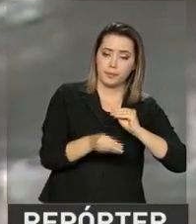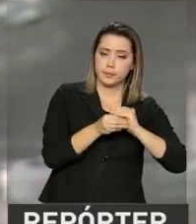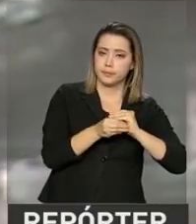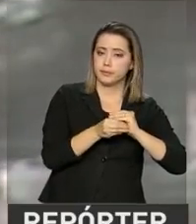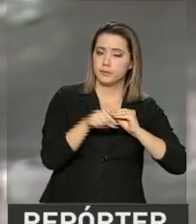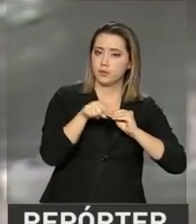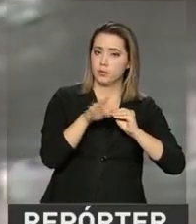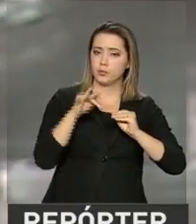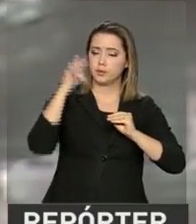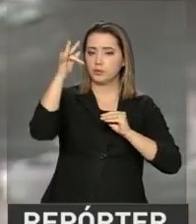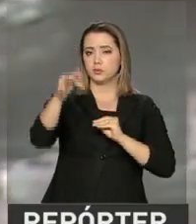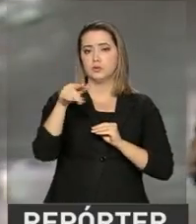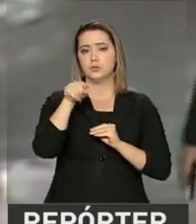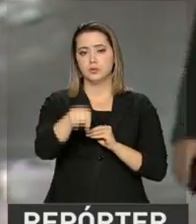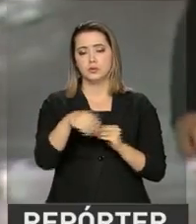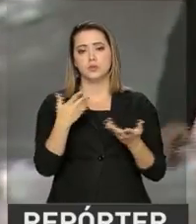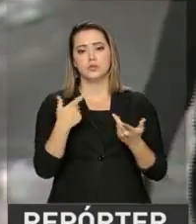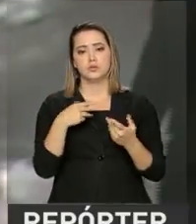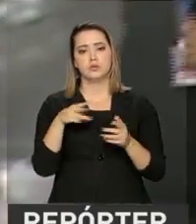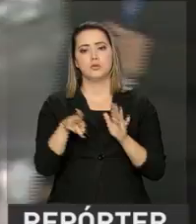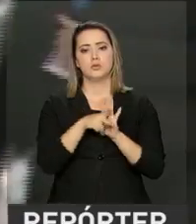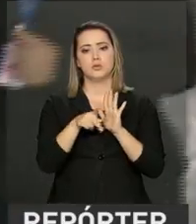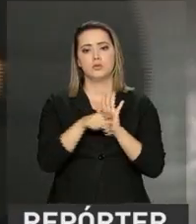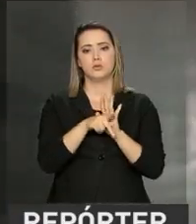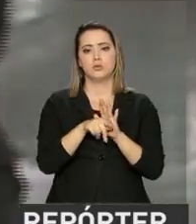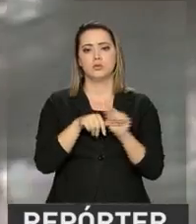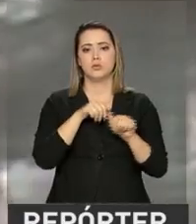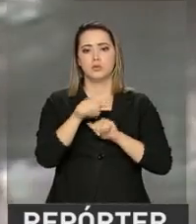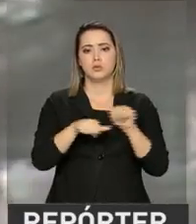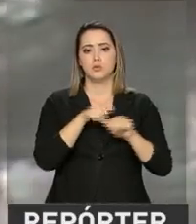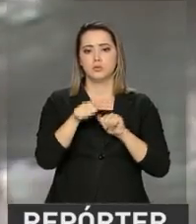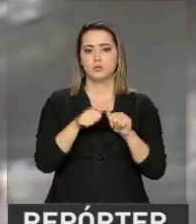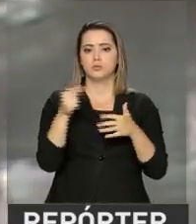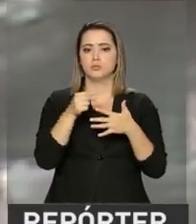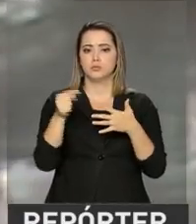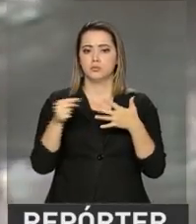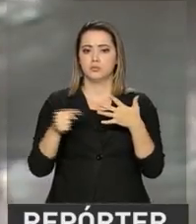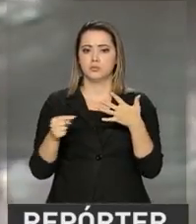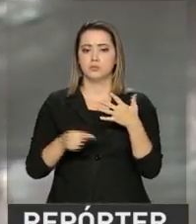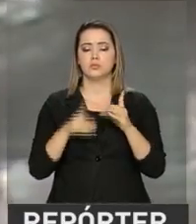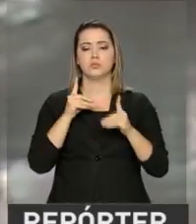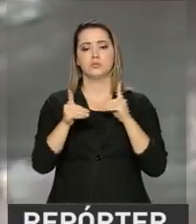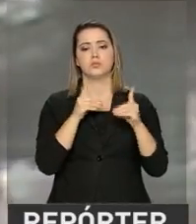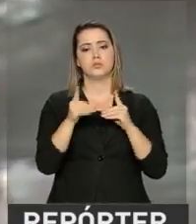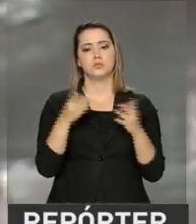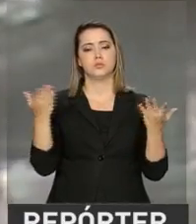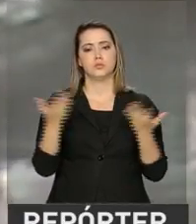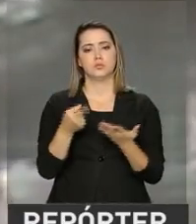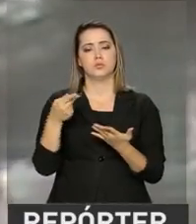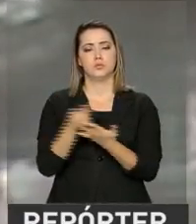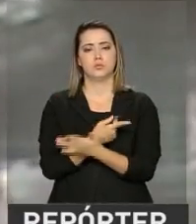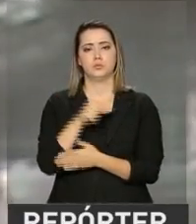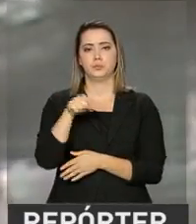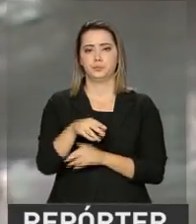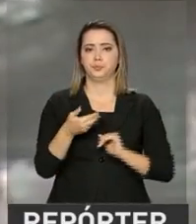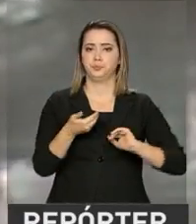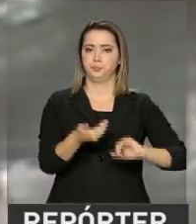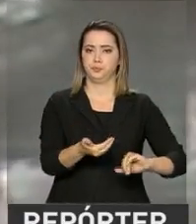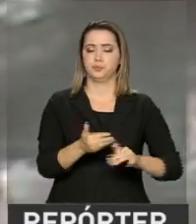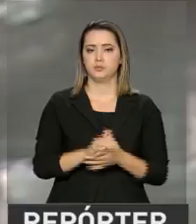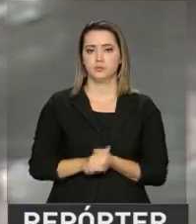que futuramente essa medida provisória altere esses pontos de discussão que ocorreram aqui no Congresso